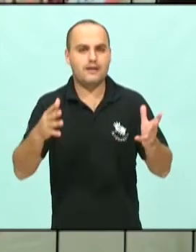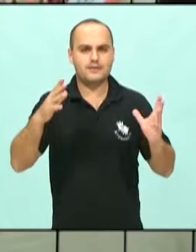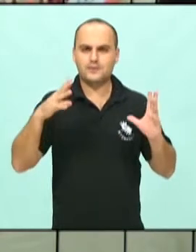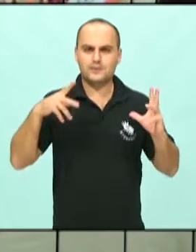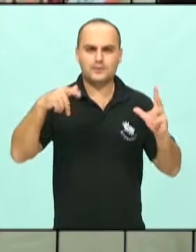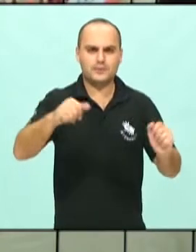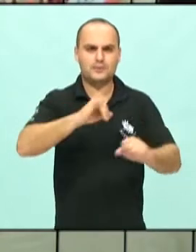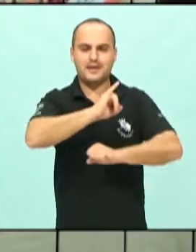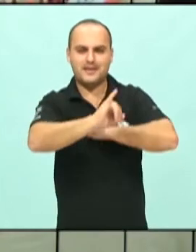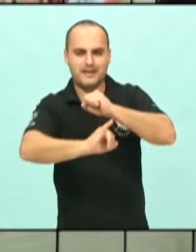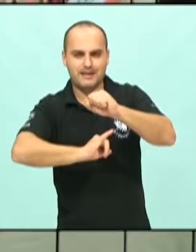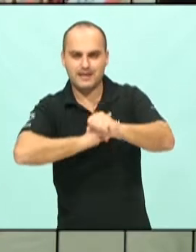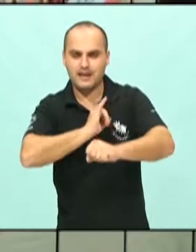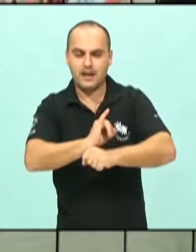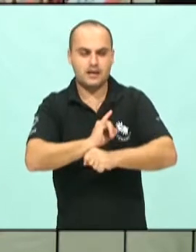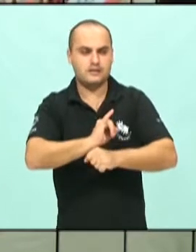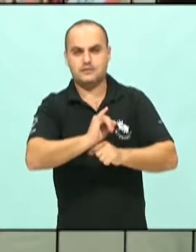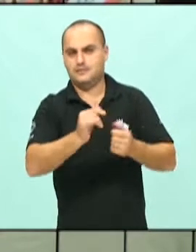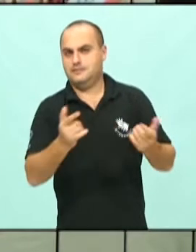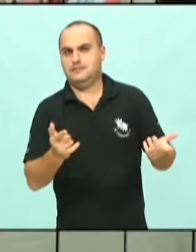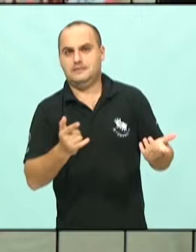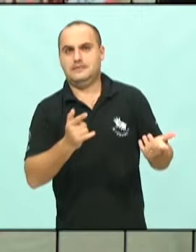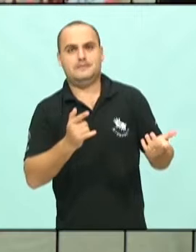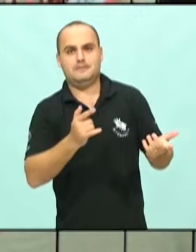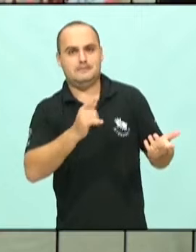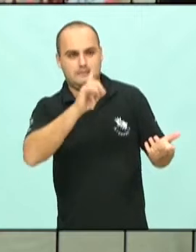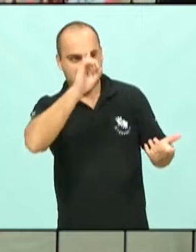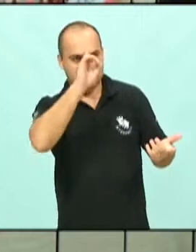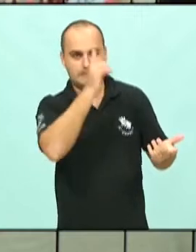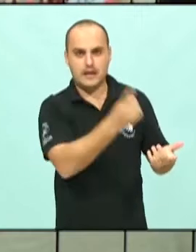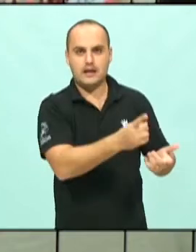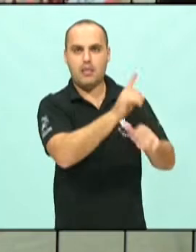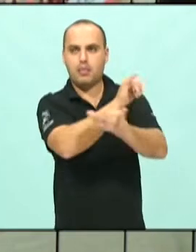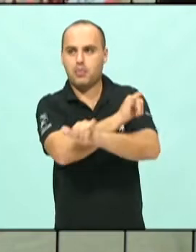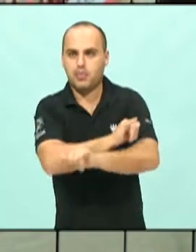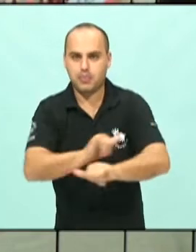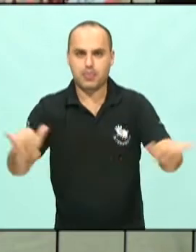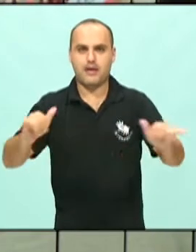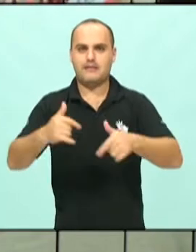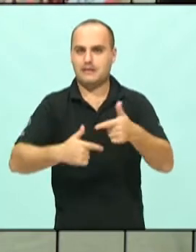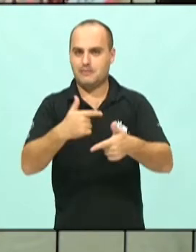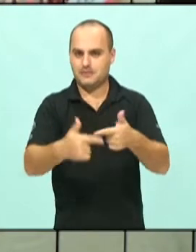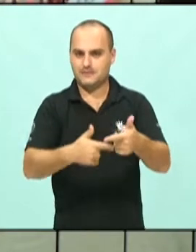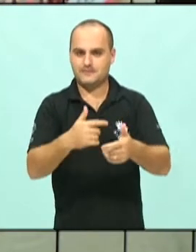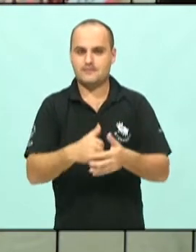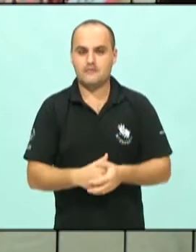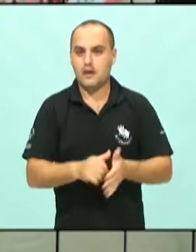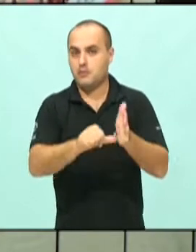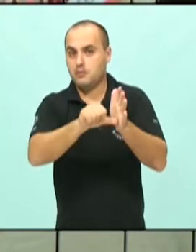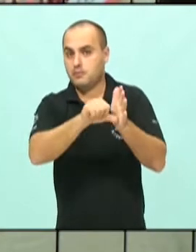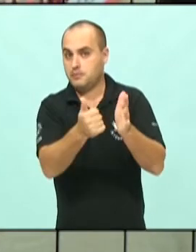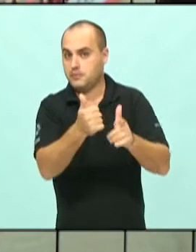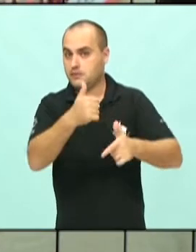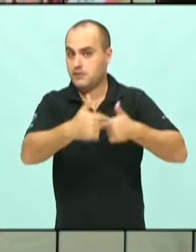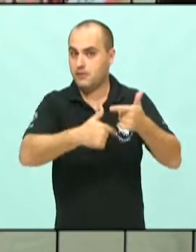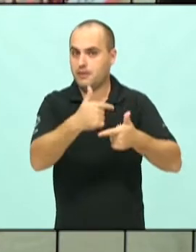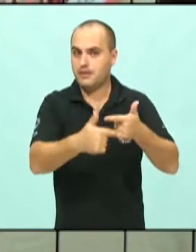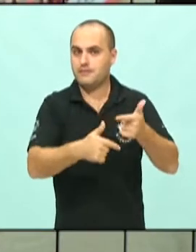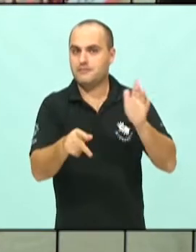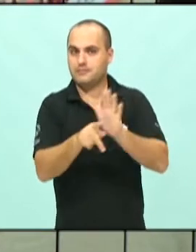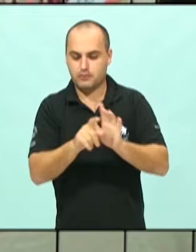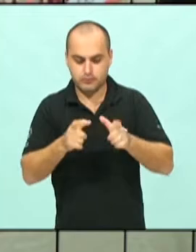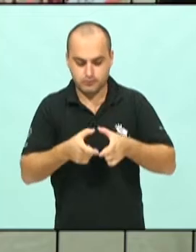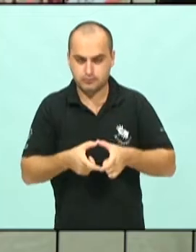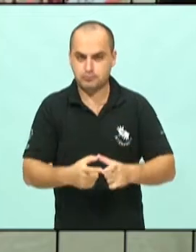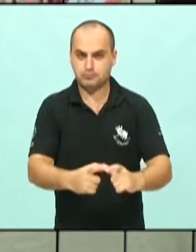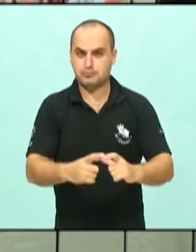né, da internet é o que está mandando assim na divulgação dos trabalhos, né? Então esse é o meu primeiro trabalho que eu não fiz o produto físico, eu não